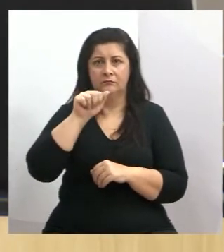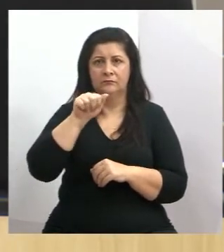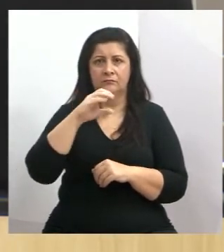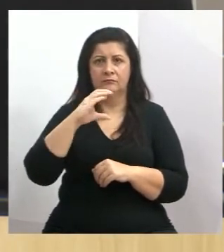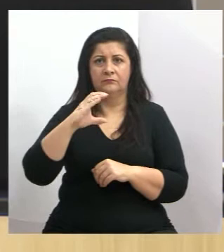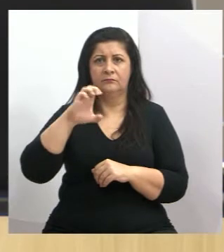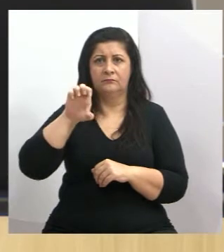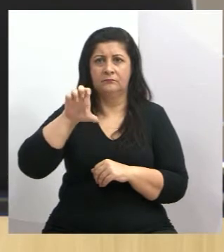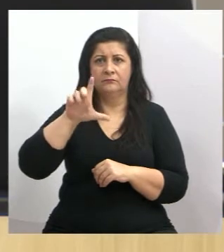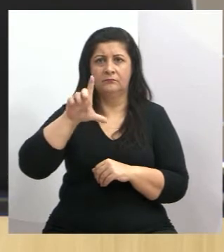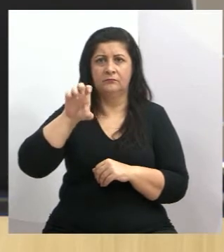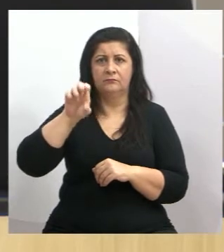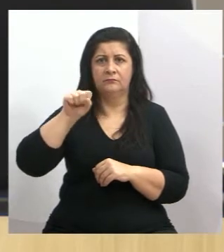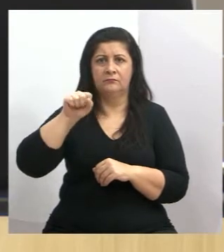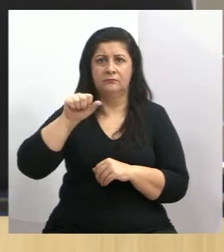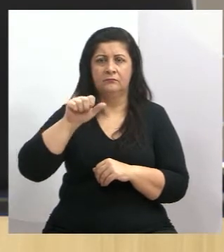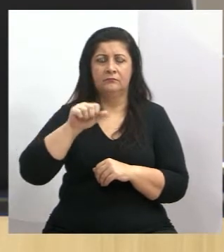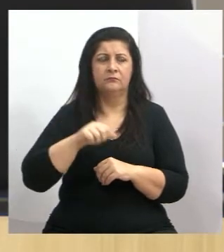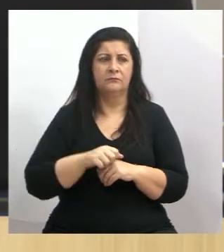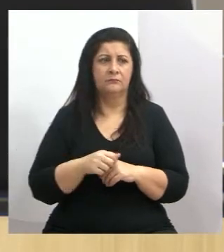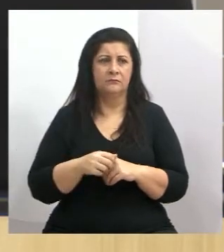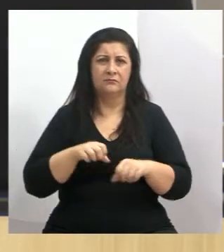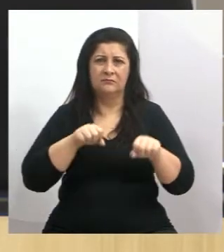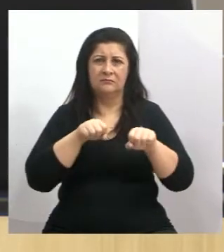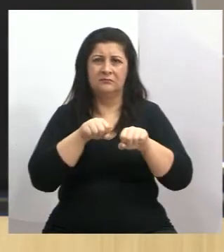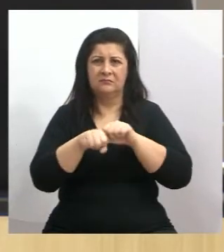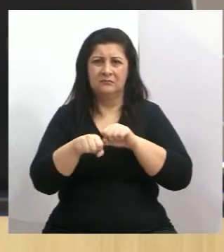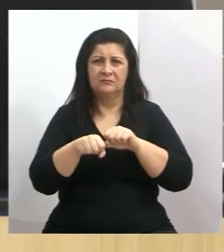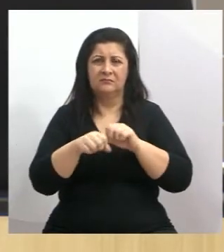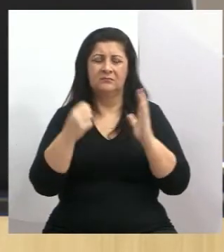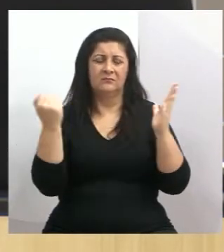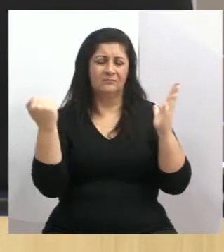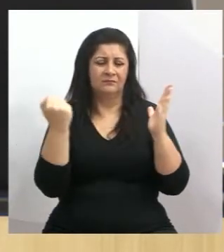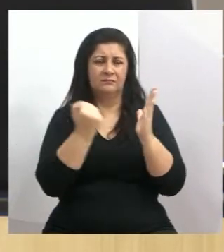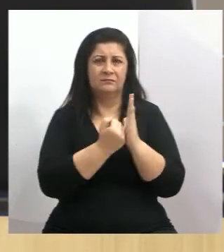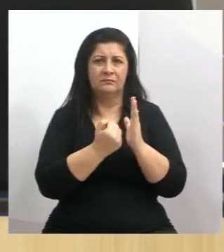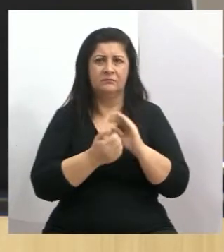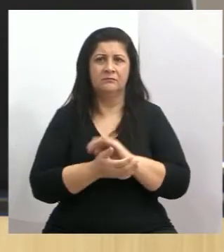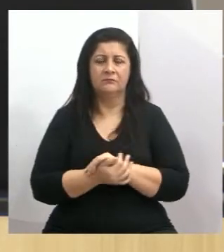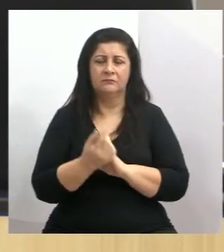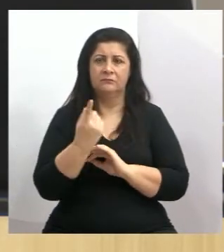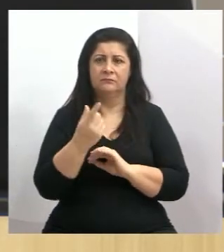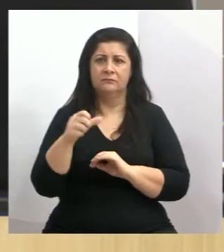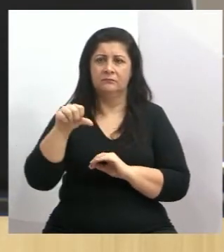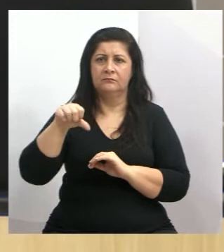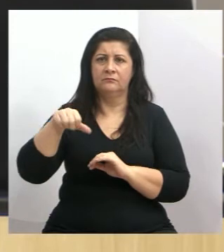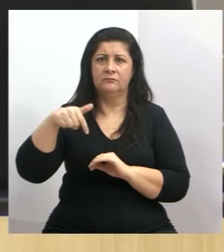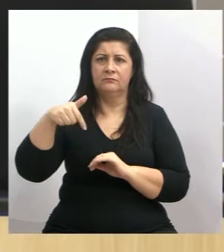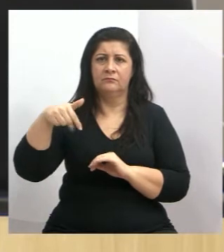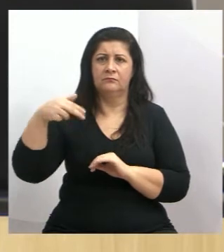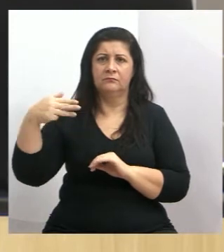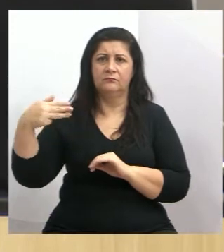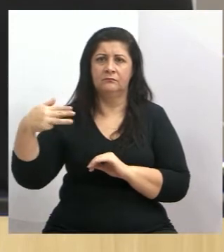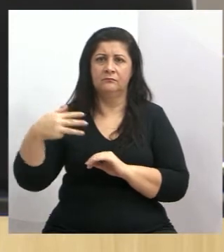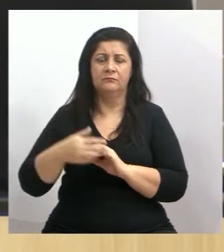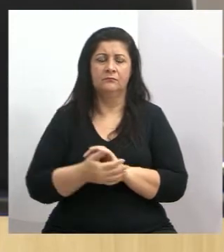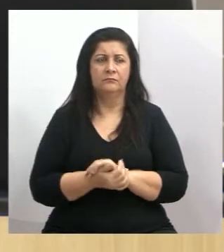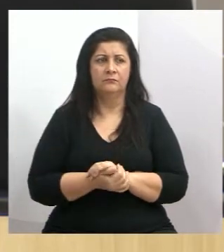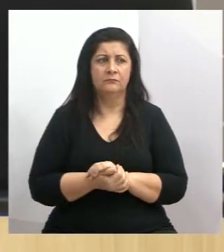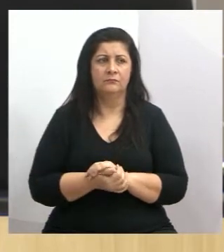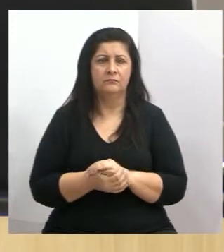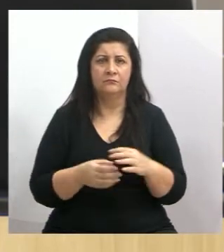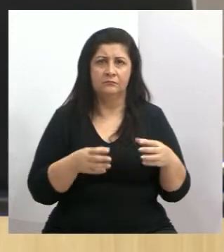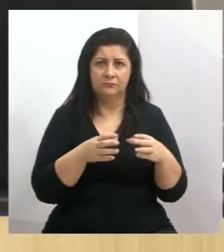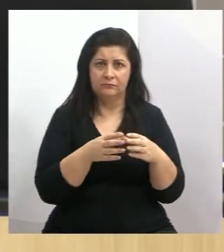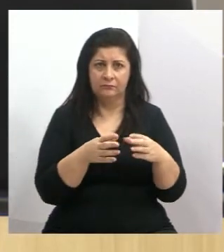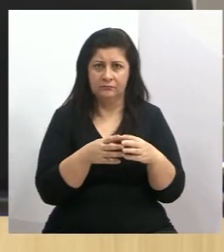que foi sequestrada e violentada e assassinada em 18 de Maio de 1973 o comitê Nacional de enfrentamento à